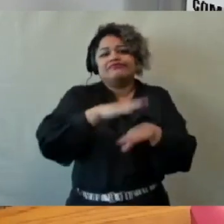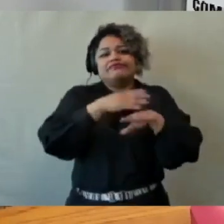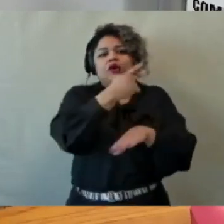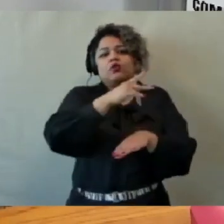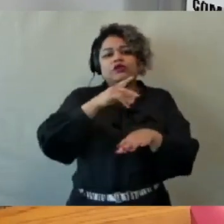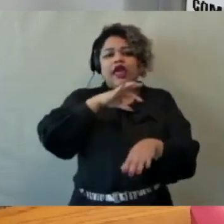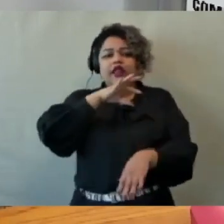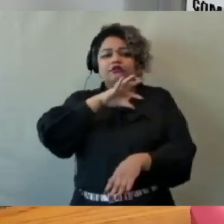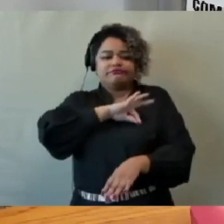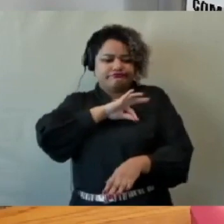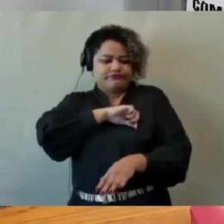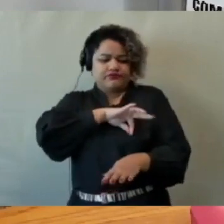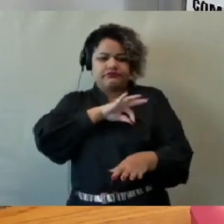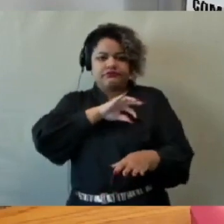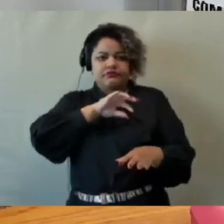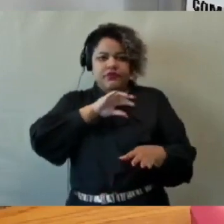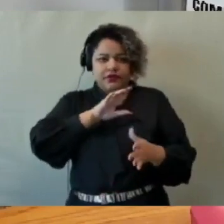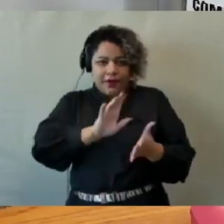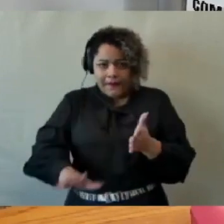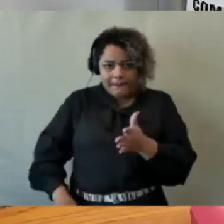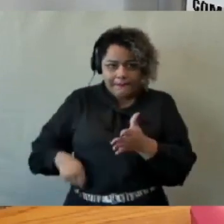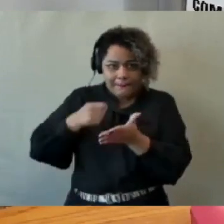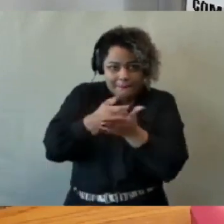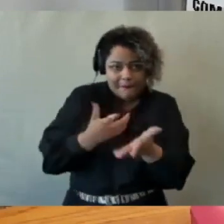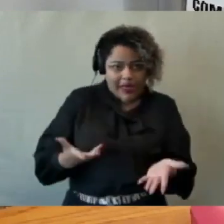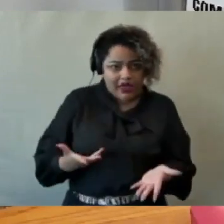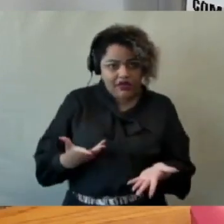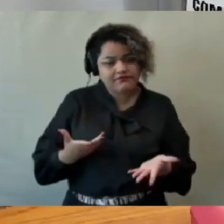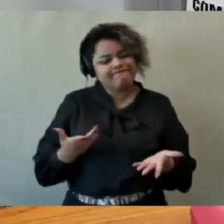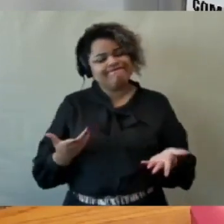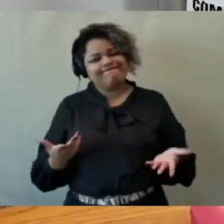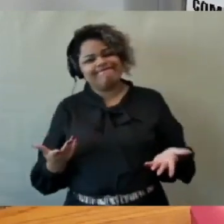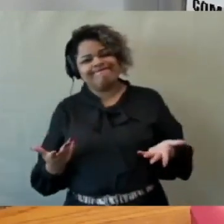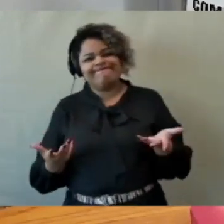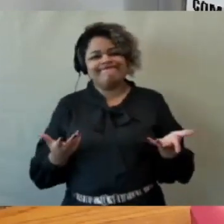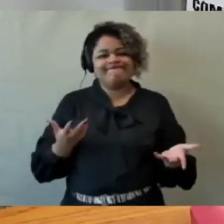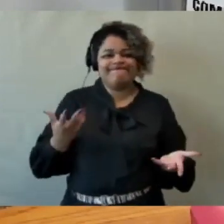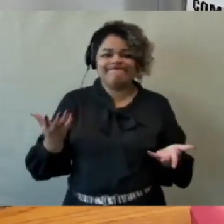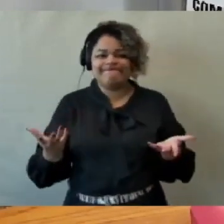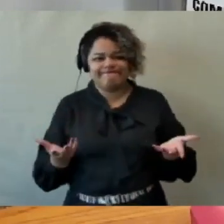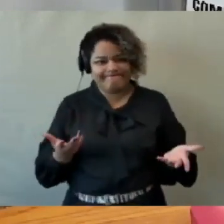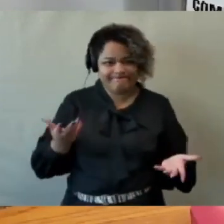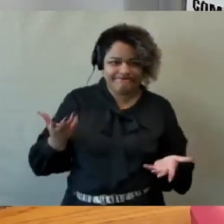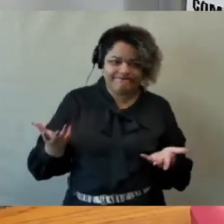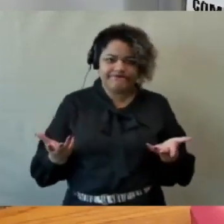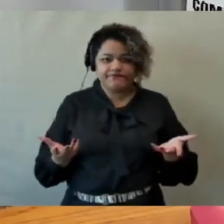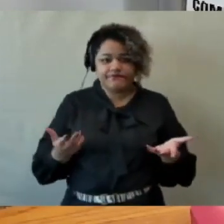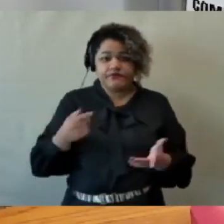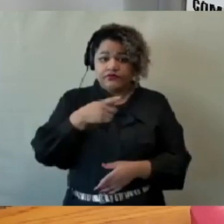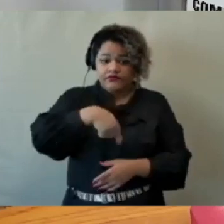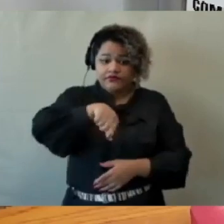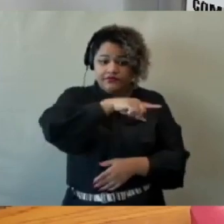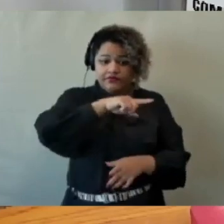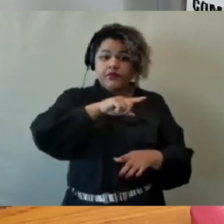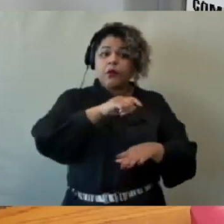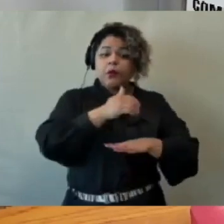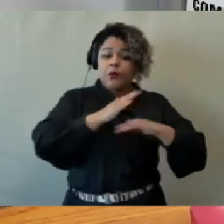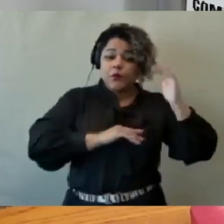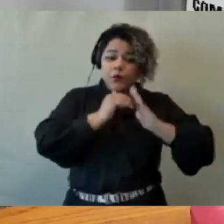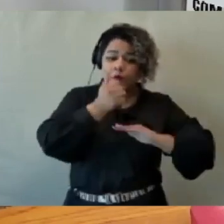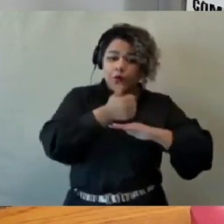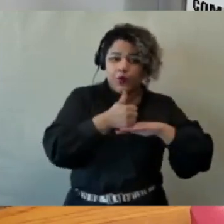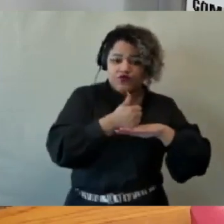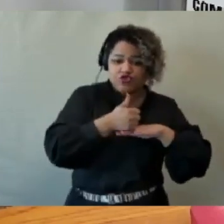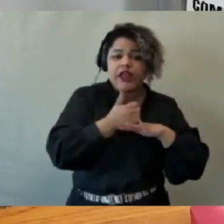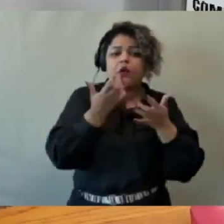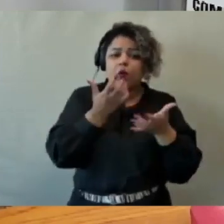esses profissionais. Eu sinto que todos esses profissionais eles estão querendo, estão correndo atrás da